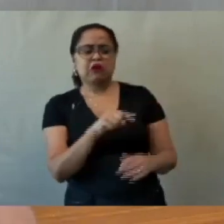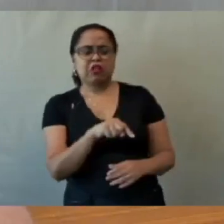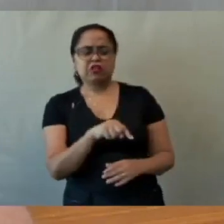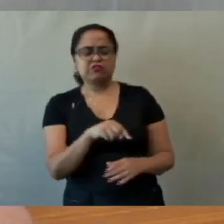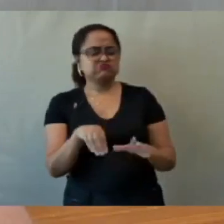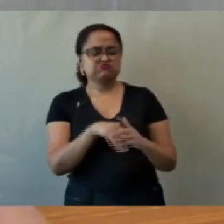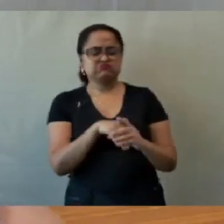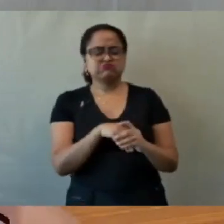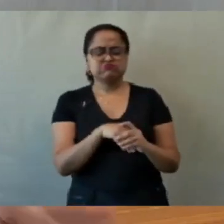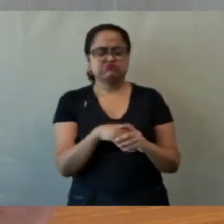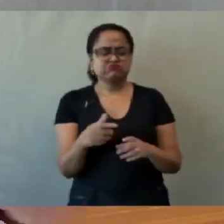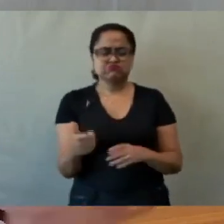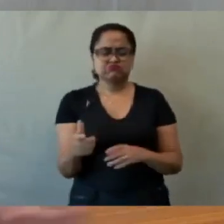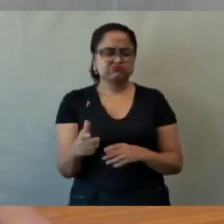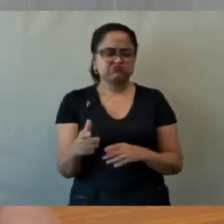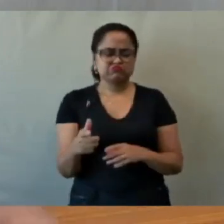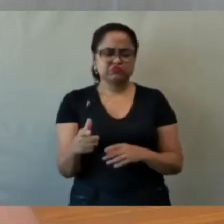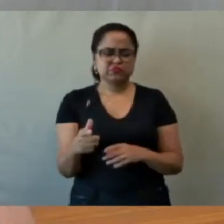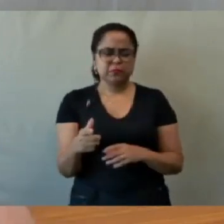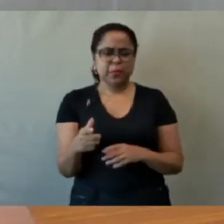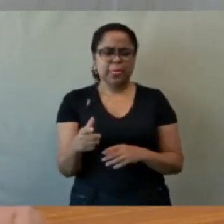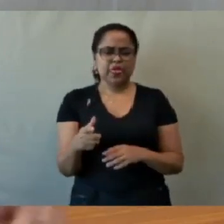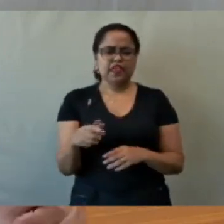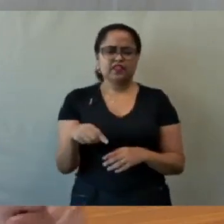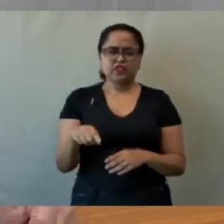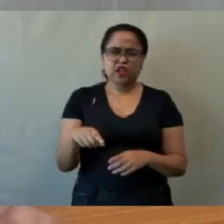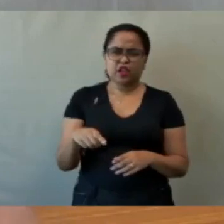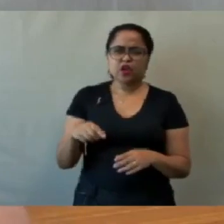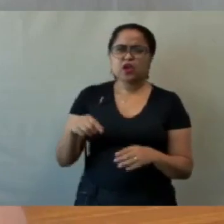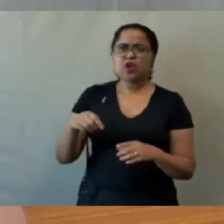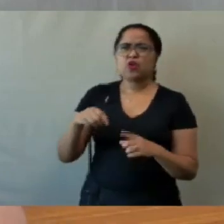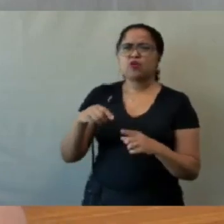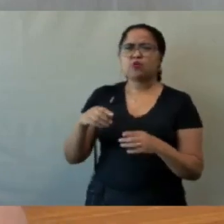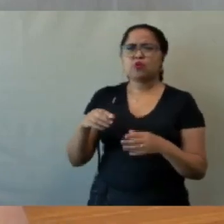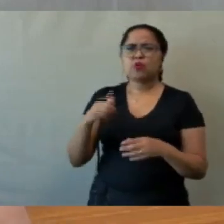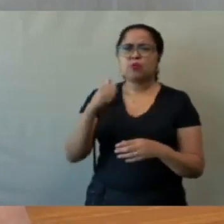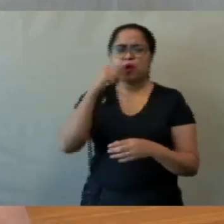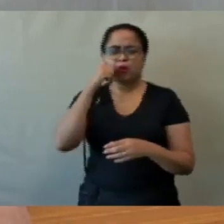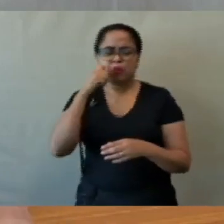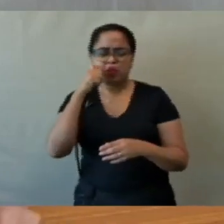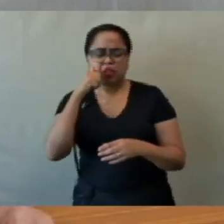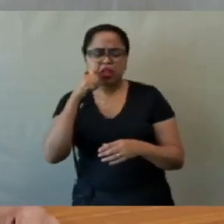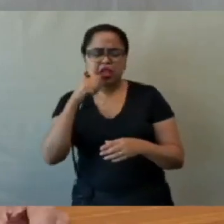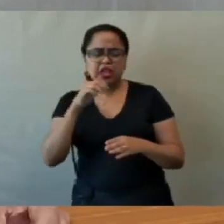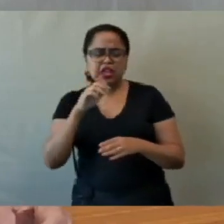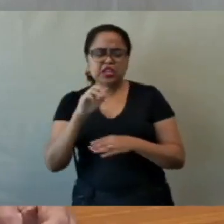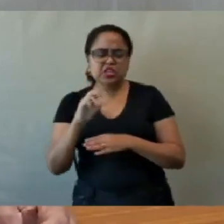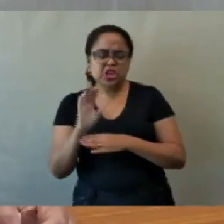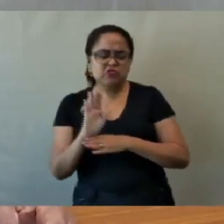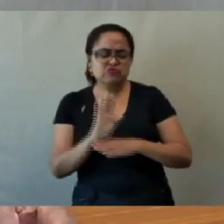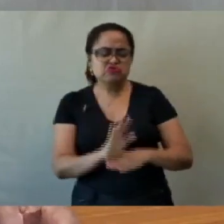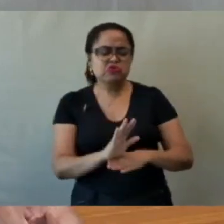gente nasceu no meio do mato, né, lá com parteira e tudo, e, como não tinha escola, tinha